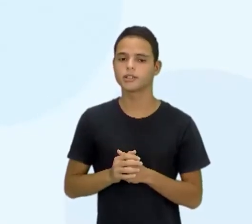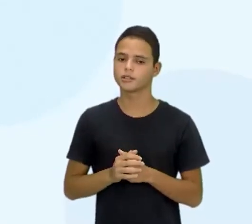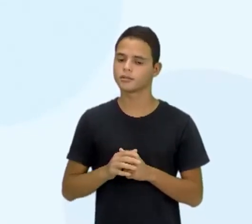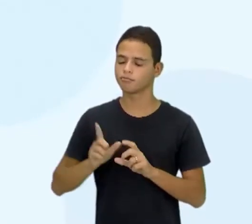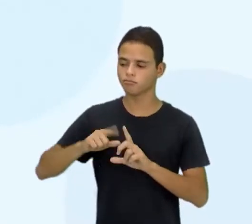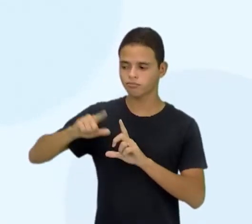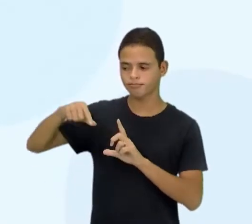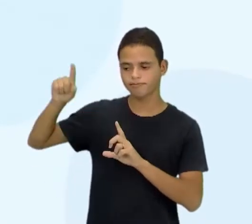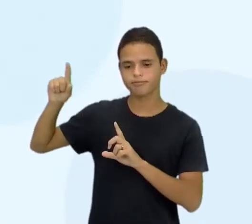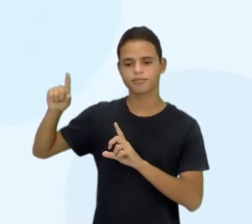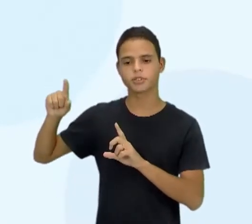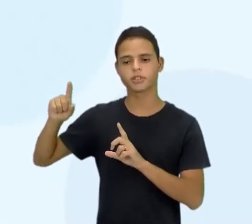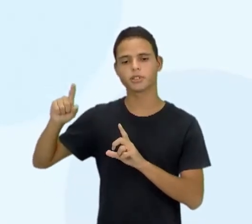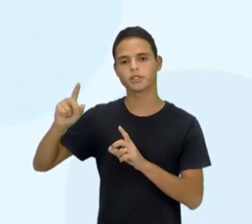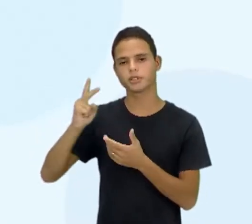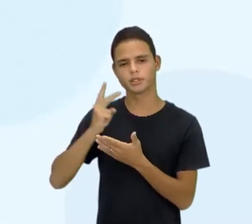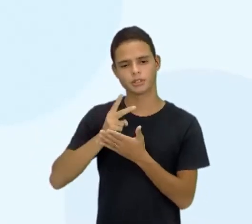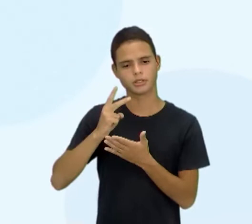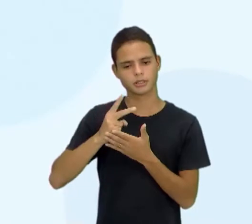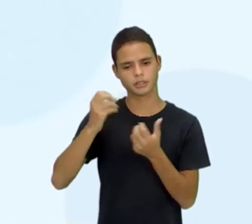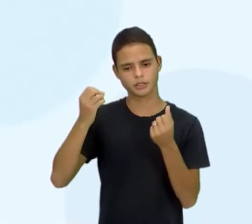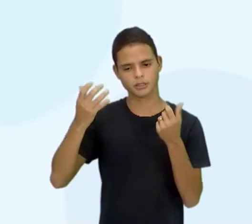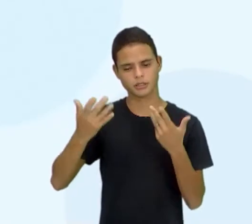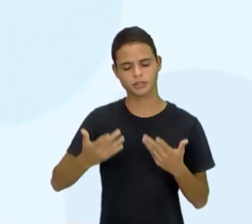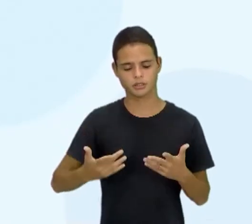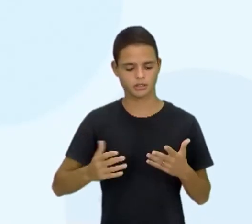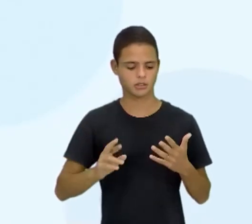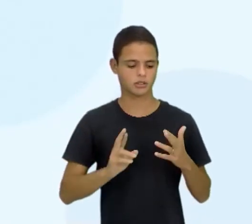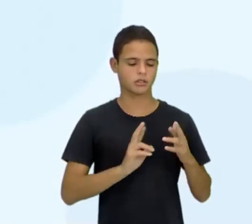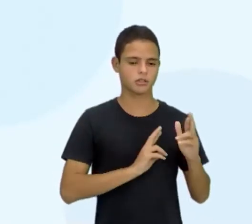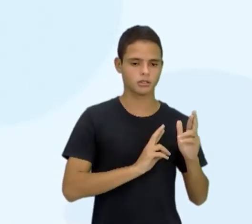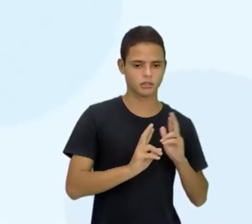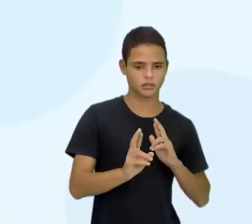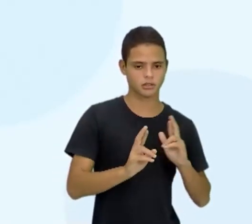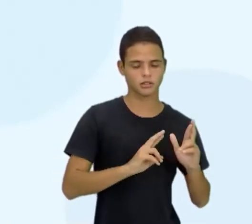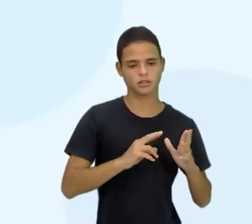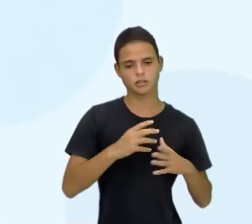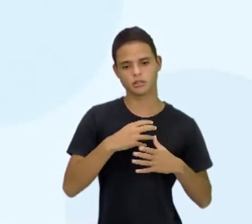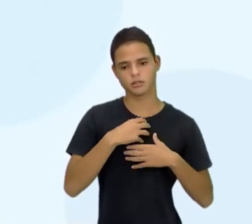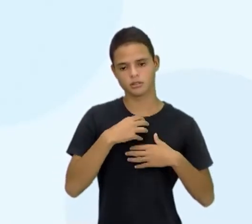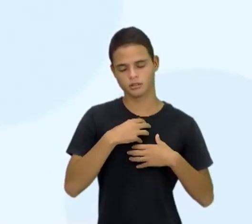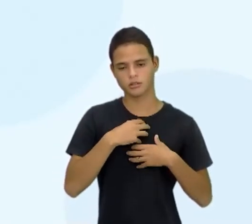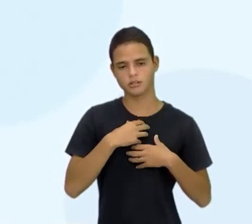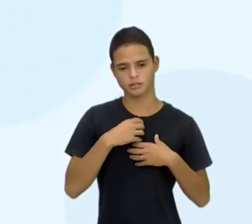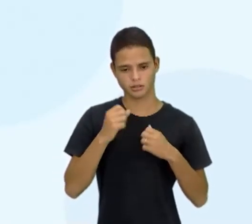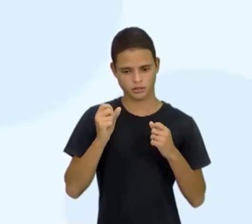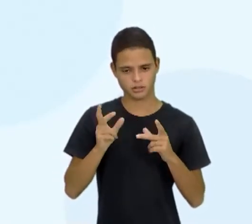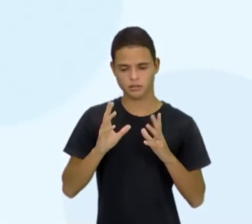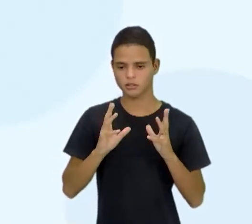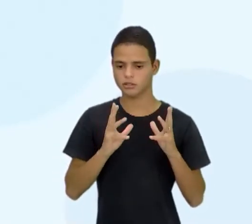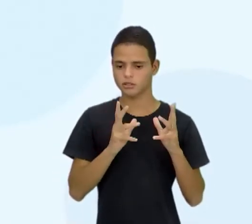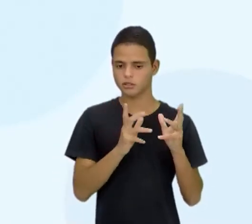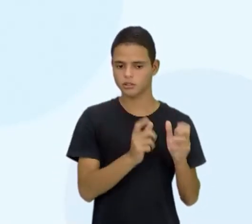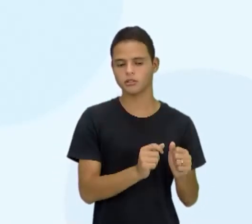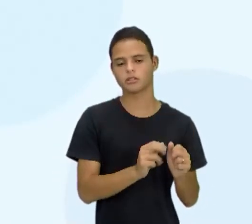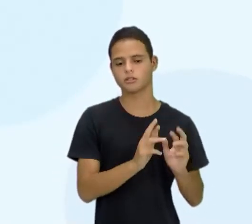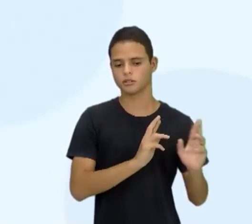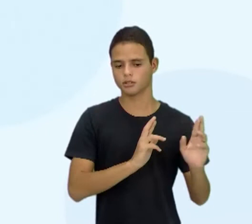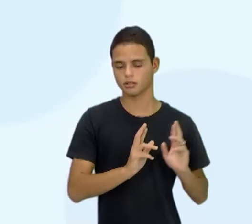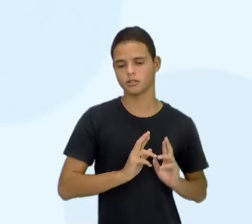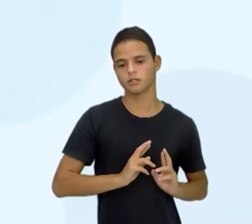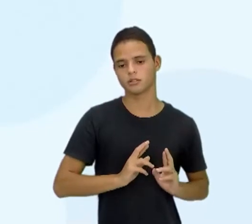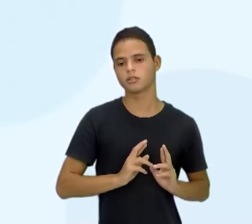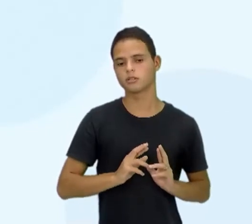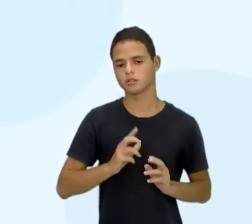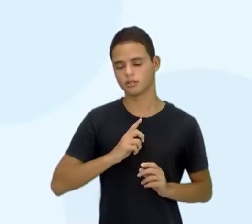gráficos e sempre explicando a relação da causa, efeito ou efeito e causa. Todos os resultados ali neste